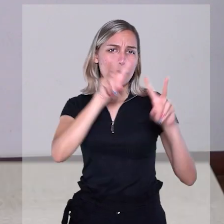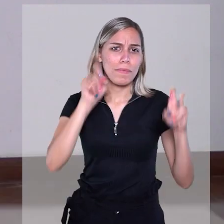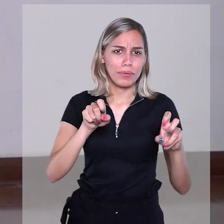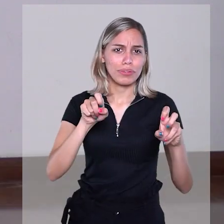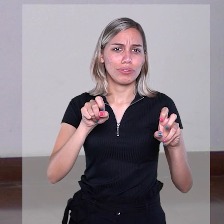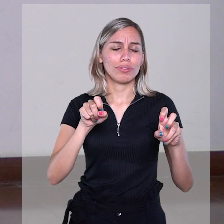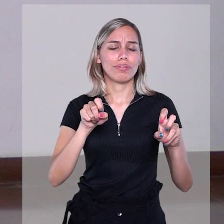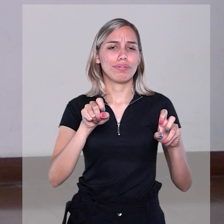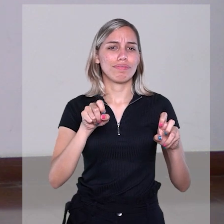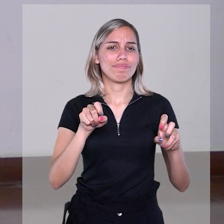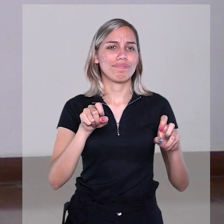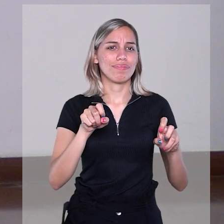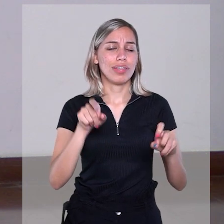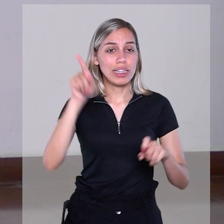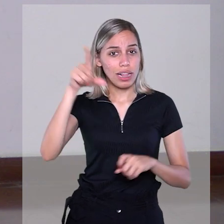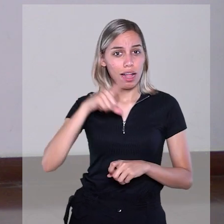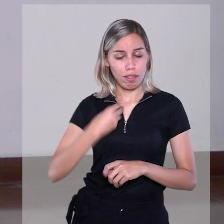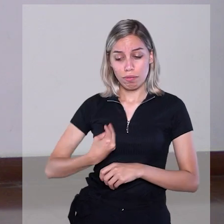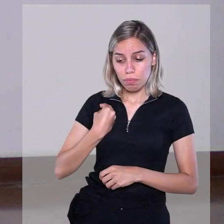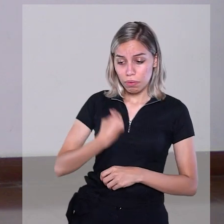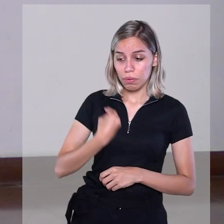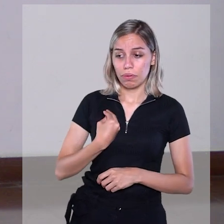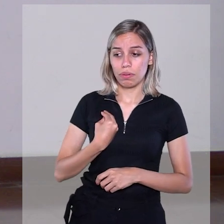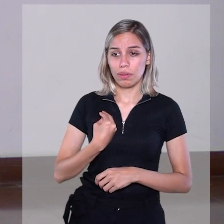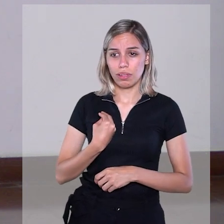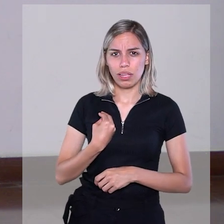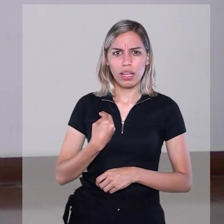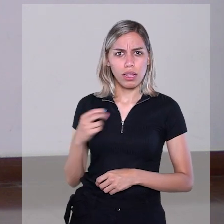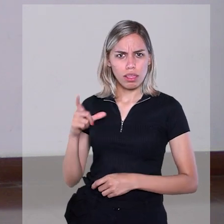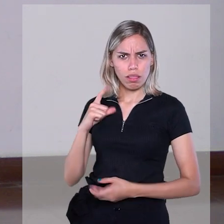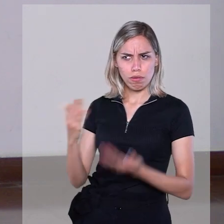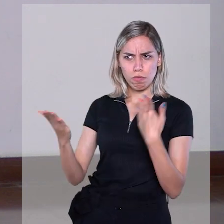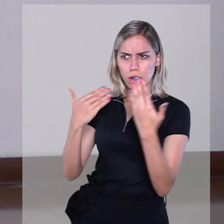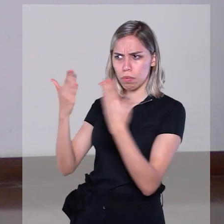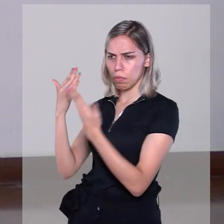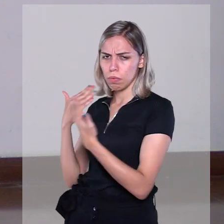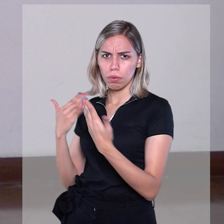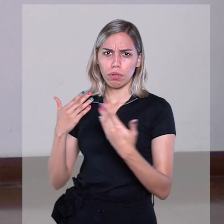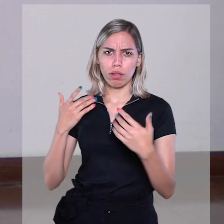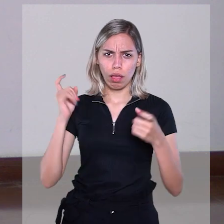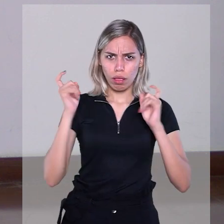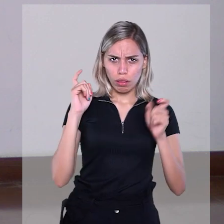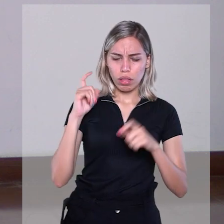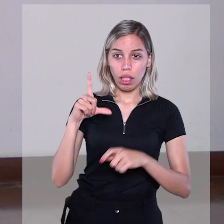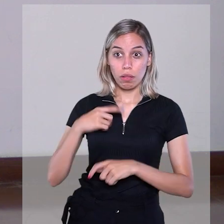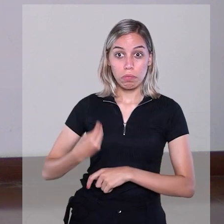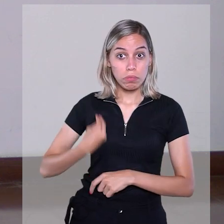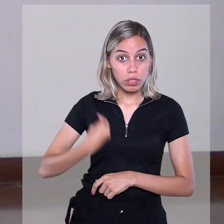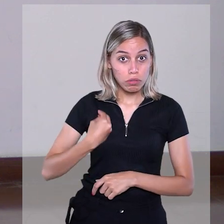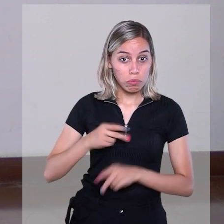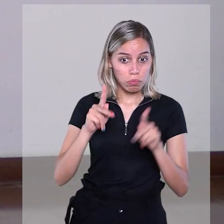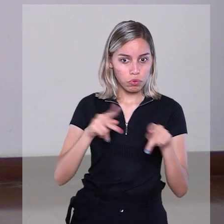da Berkeley e da NYU. Parecia mentira. Parecia mentira de uma tal forma